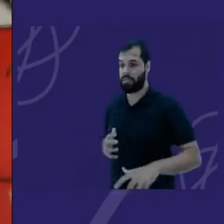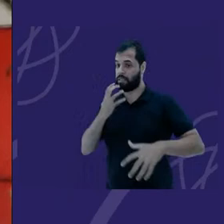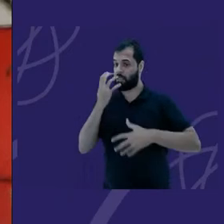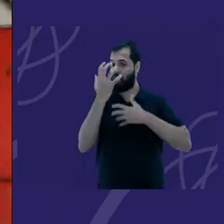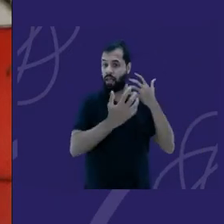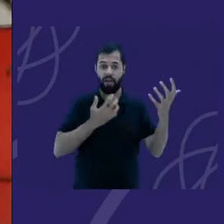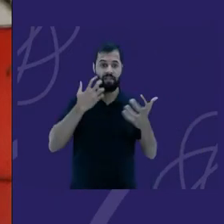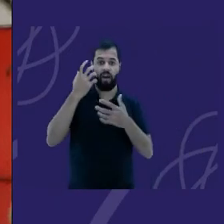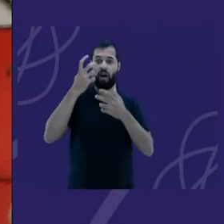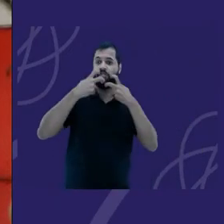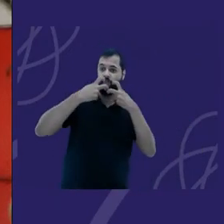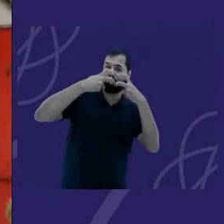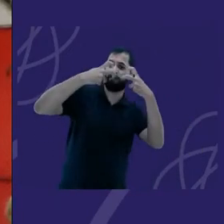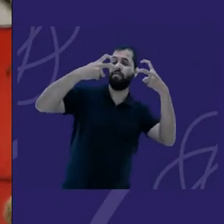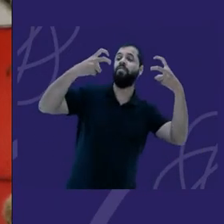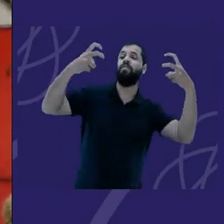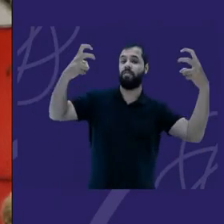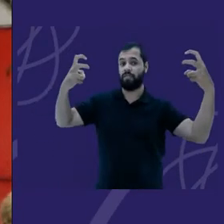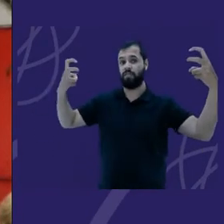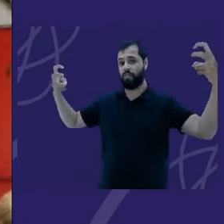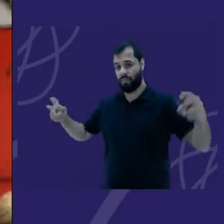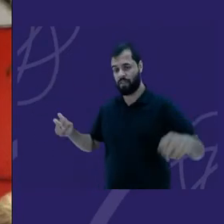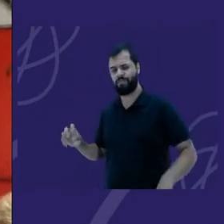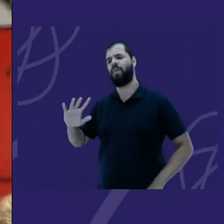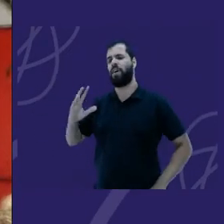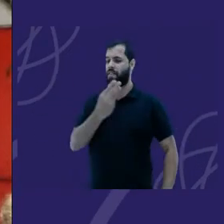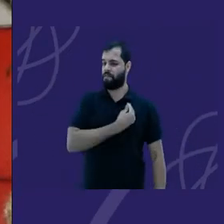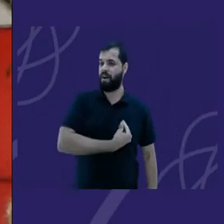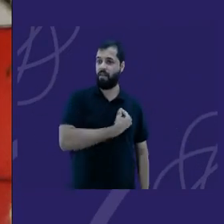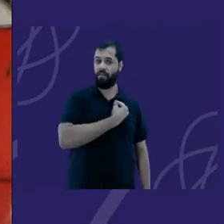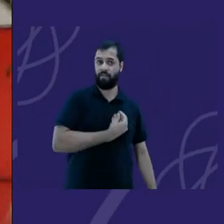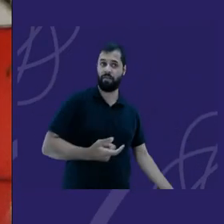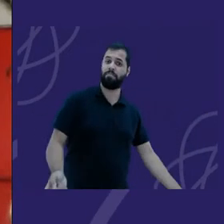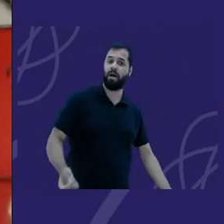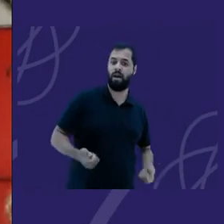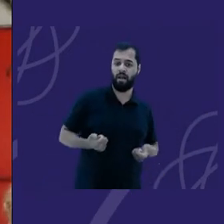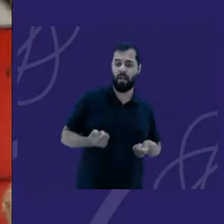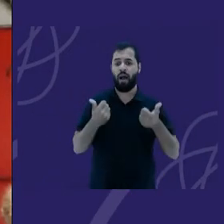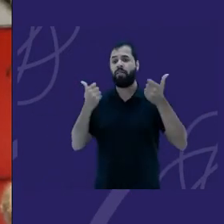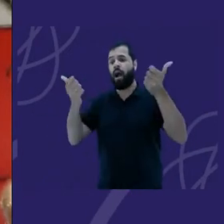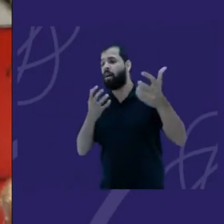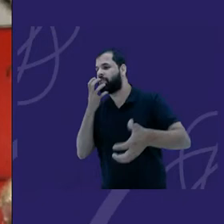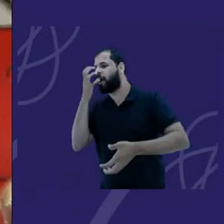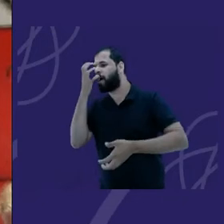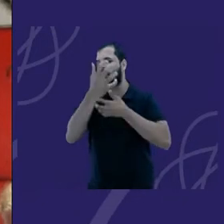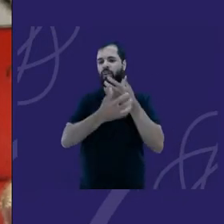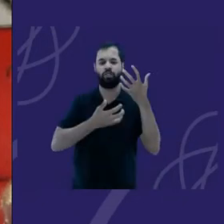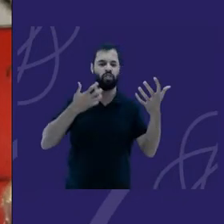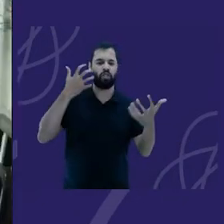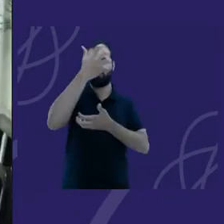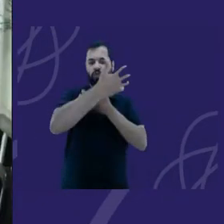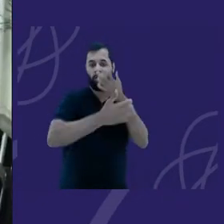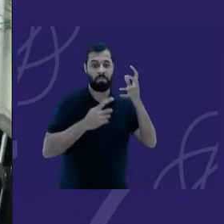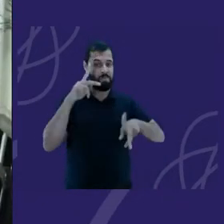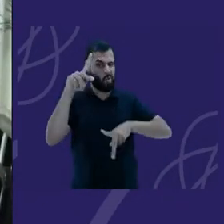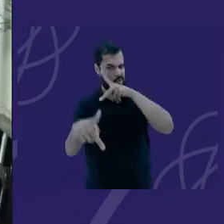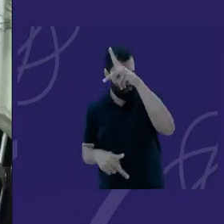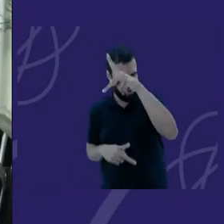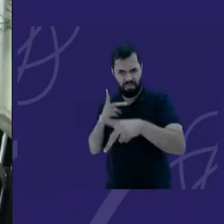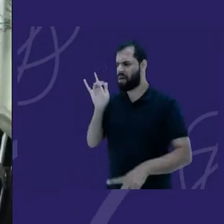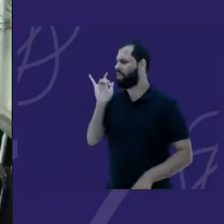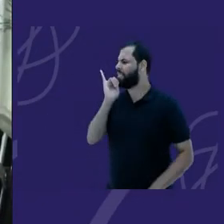forte, canta alto, que a vida vai melhorar. Canta, canta, minha gente,